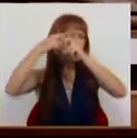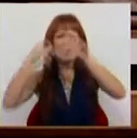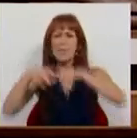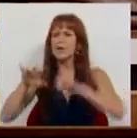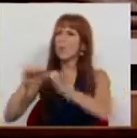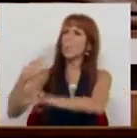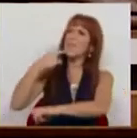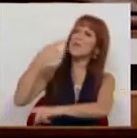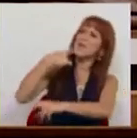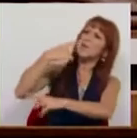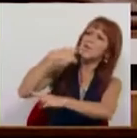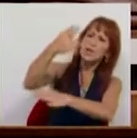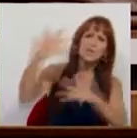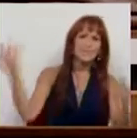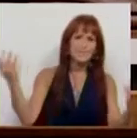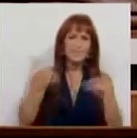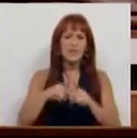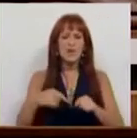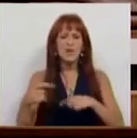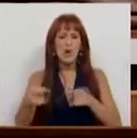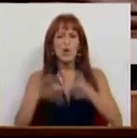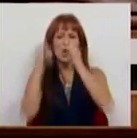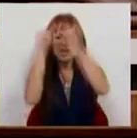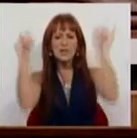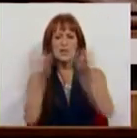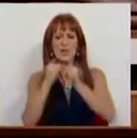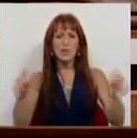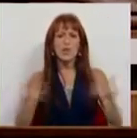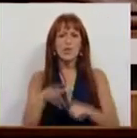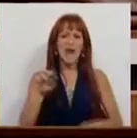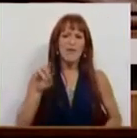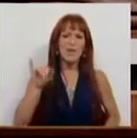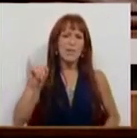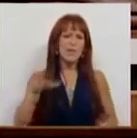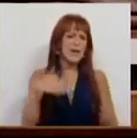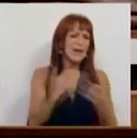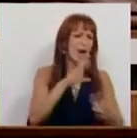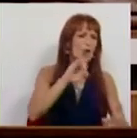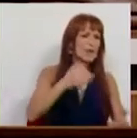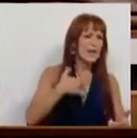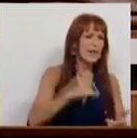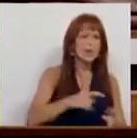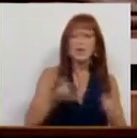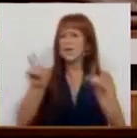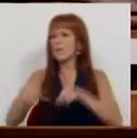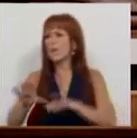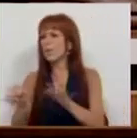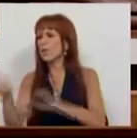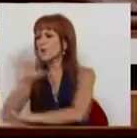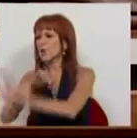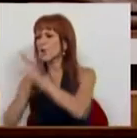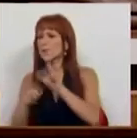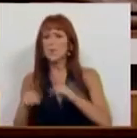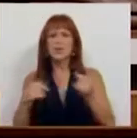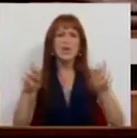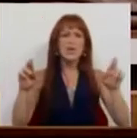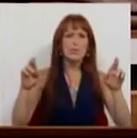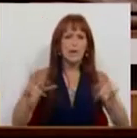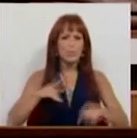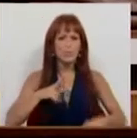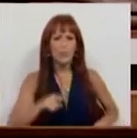vai levantando, as organizações internacionais, do FMI ao OCDE, passando pela Comissão Europeia, esperam